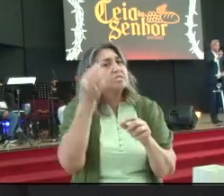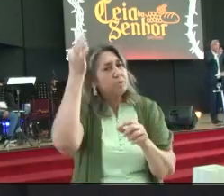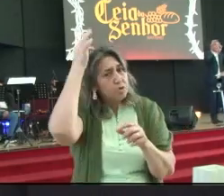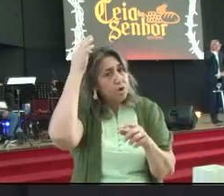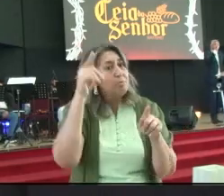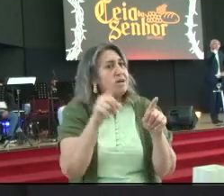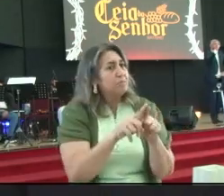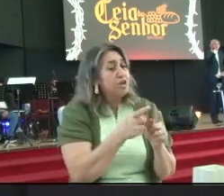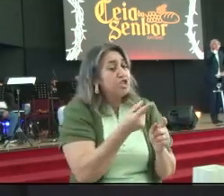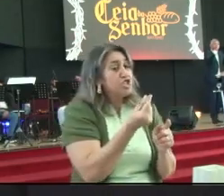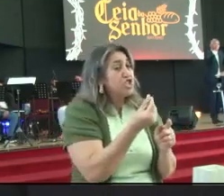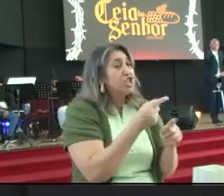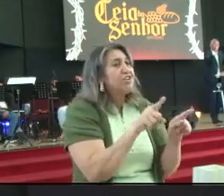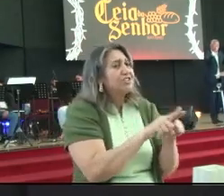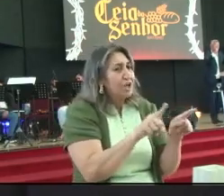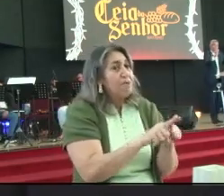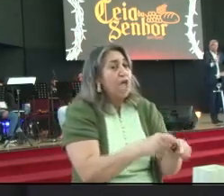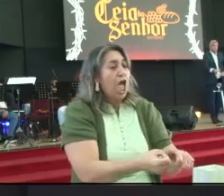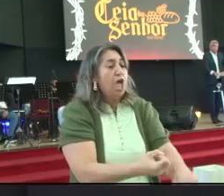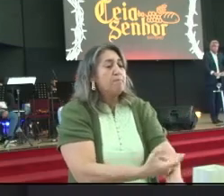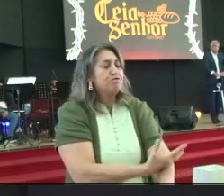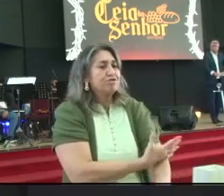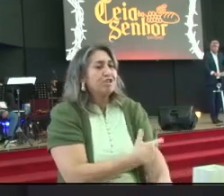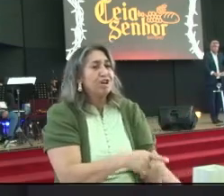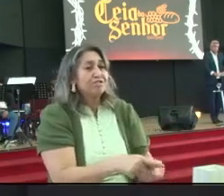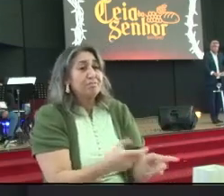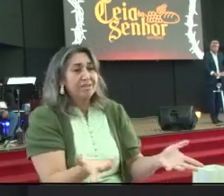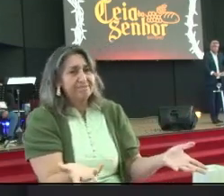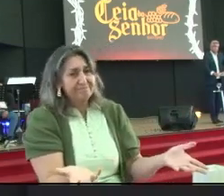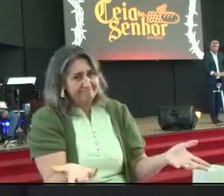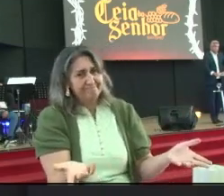mas dinheiro também é emocional.